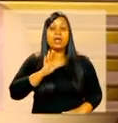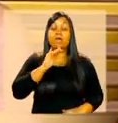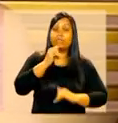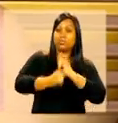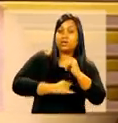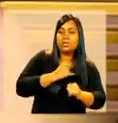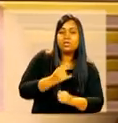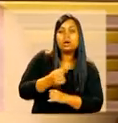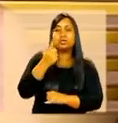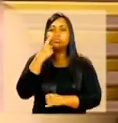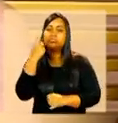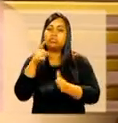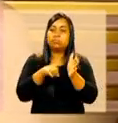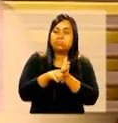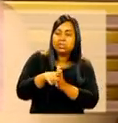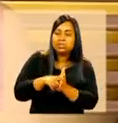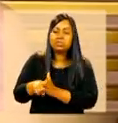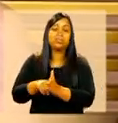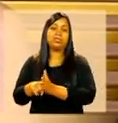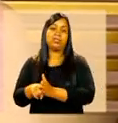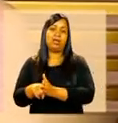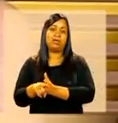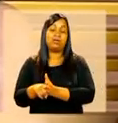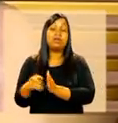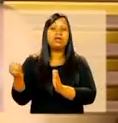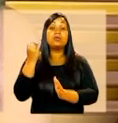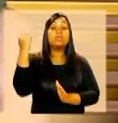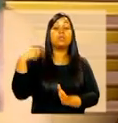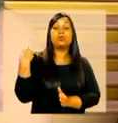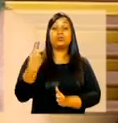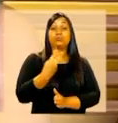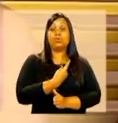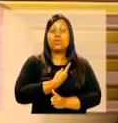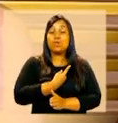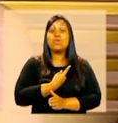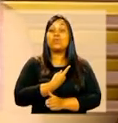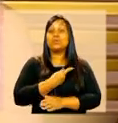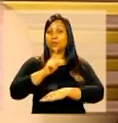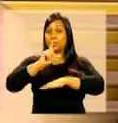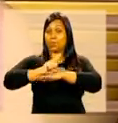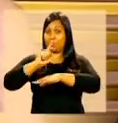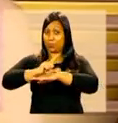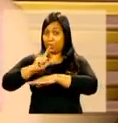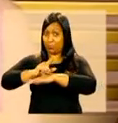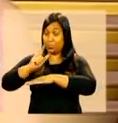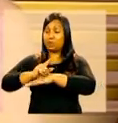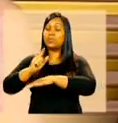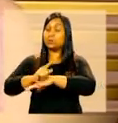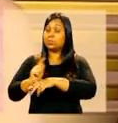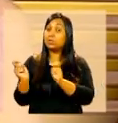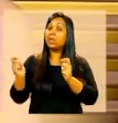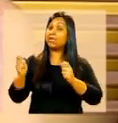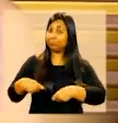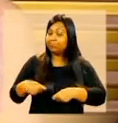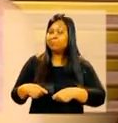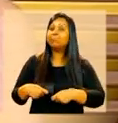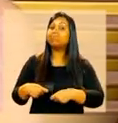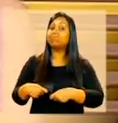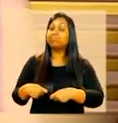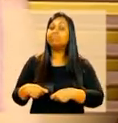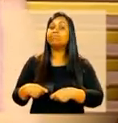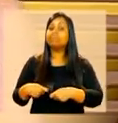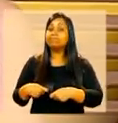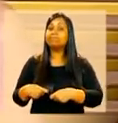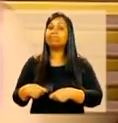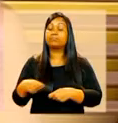na internet, pesquisar, e eu acho muito importante o nosso papel como agência, entendeu? De poder...